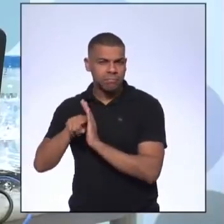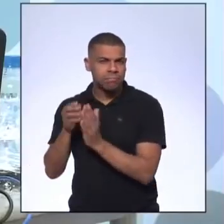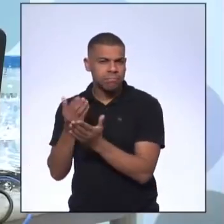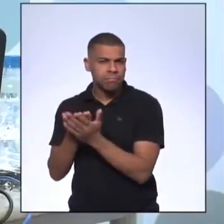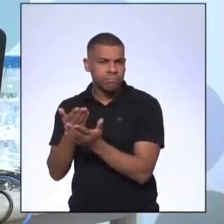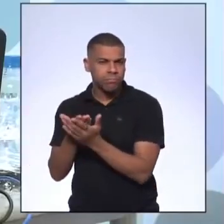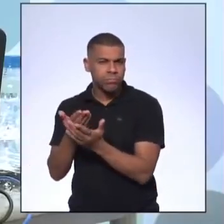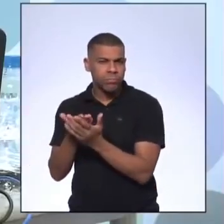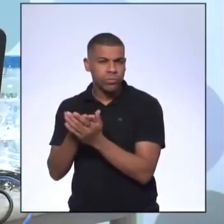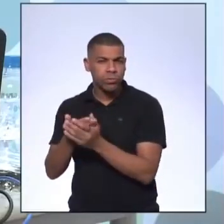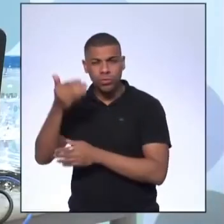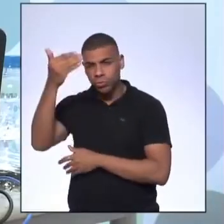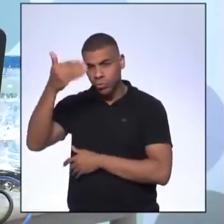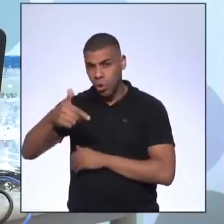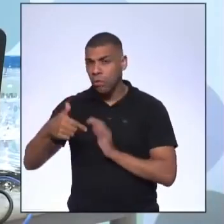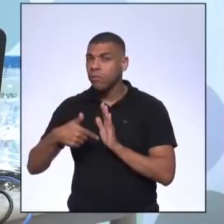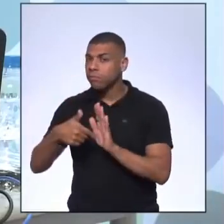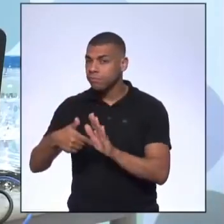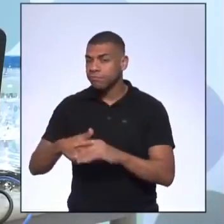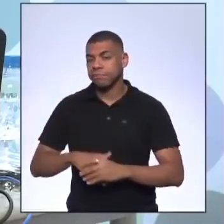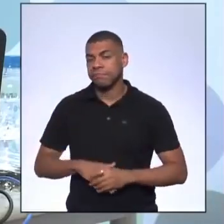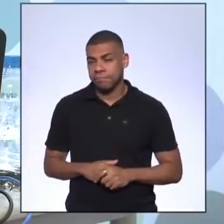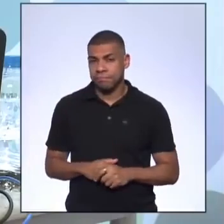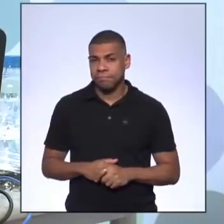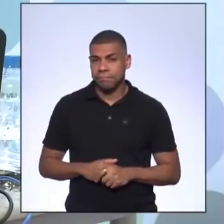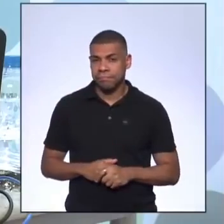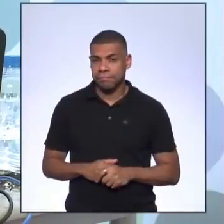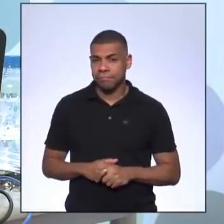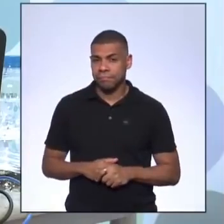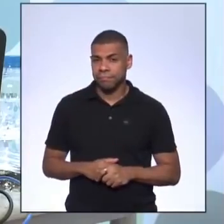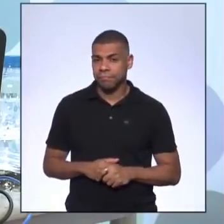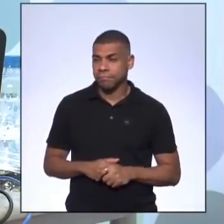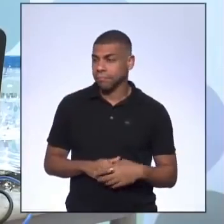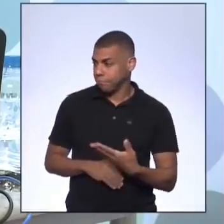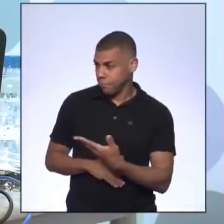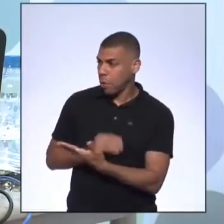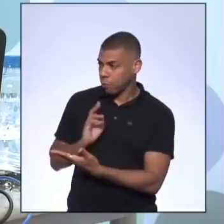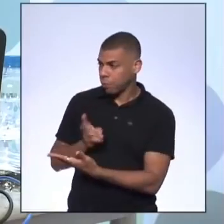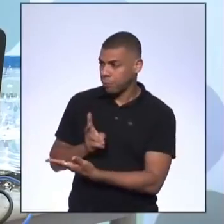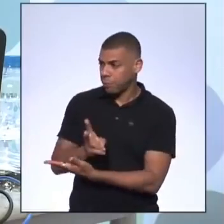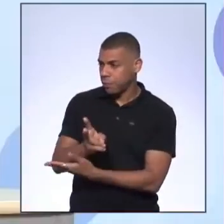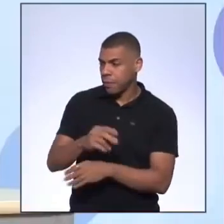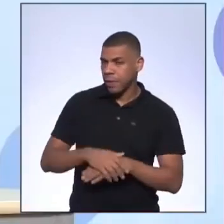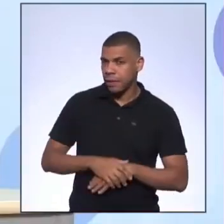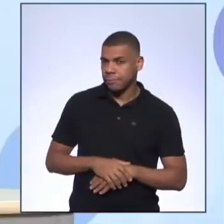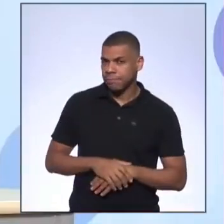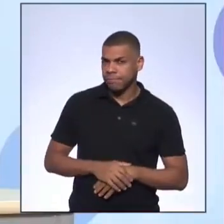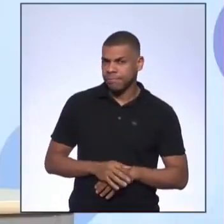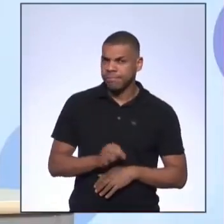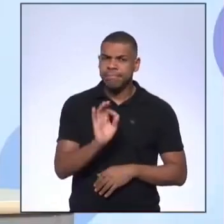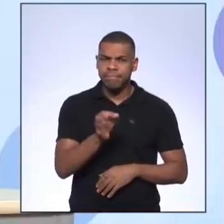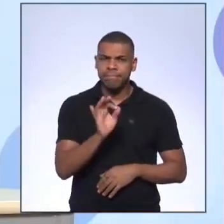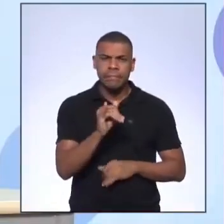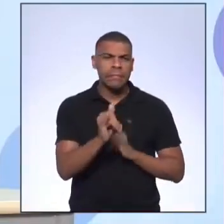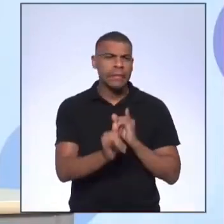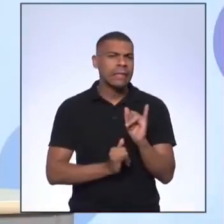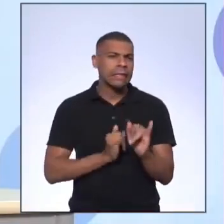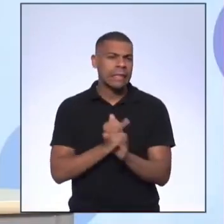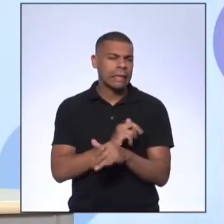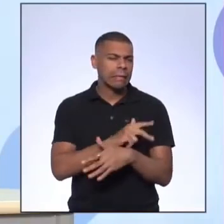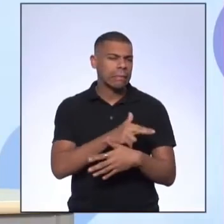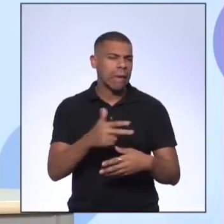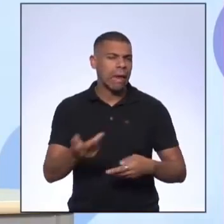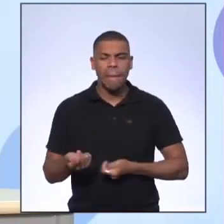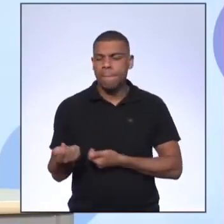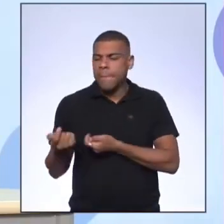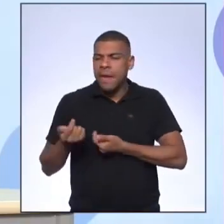legitimar a fala dele quando coloca isso, né? Pode continuar, professor? É certo que a internet propicia inúmeros